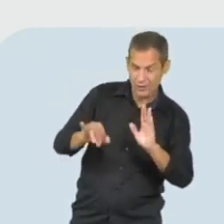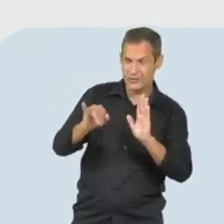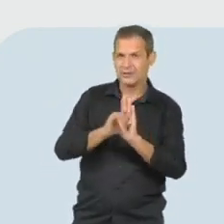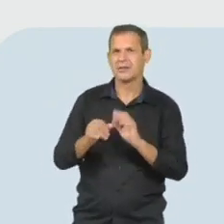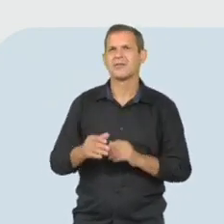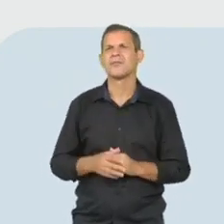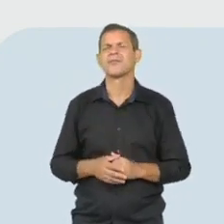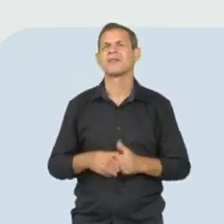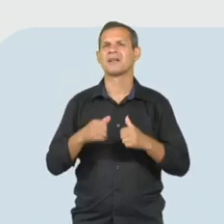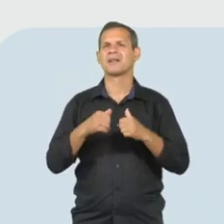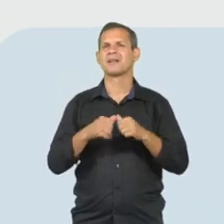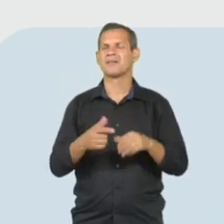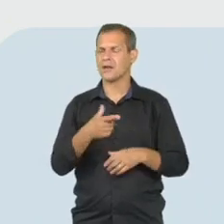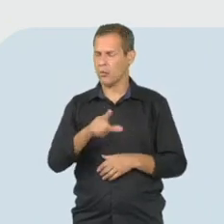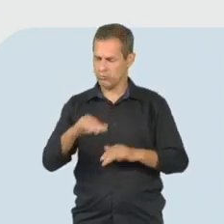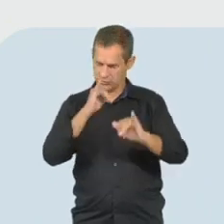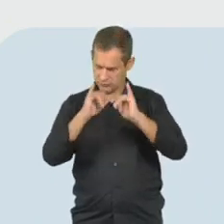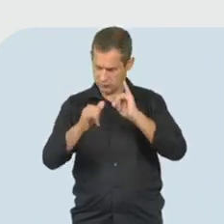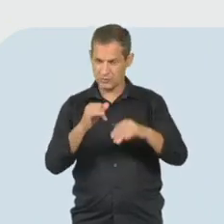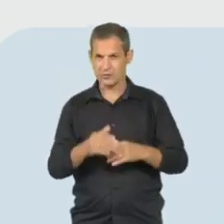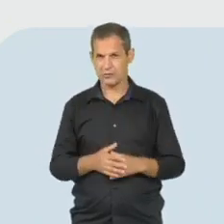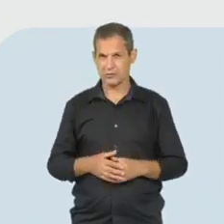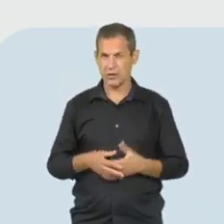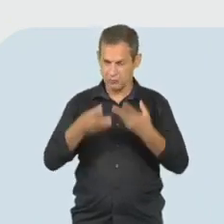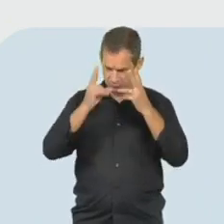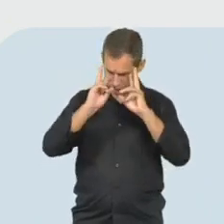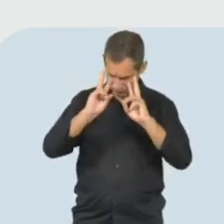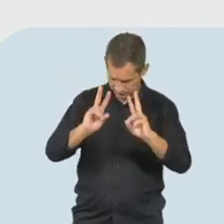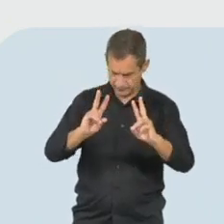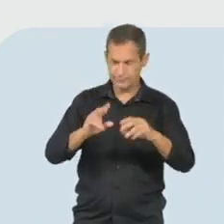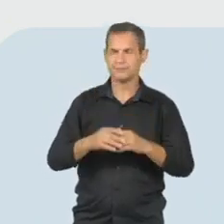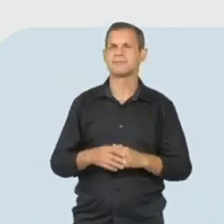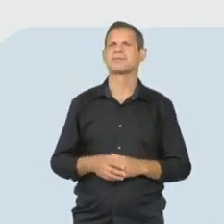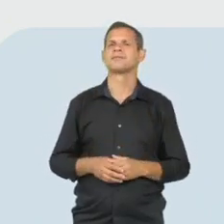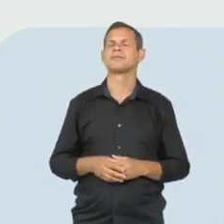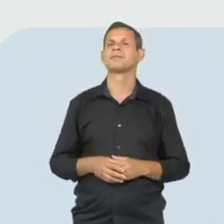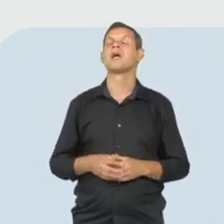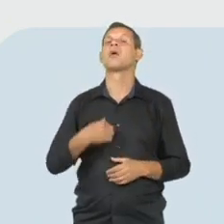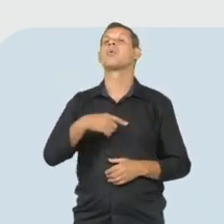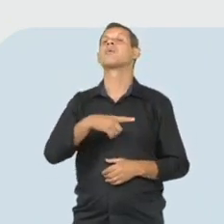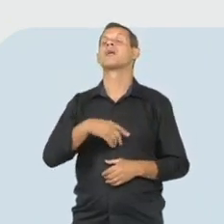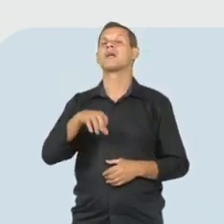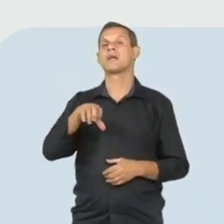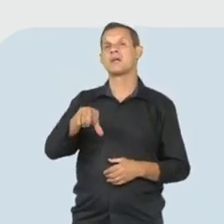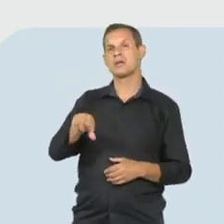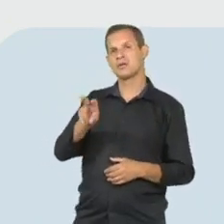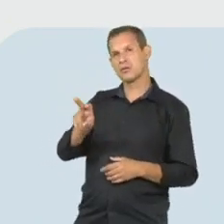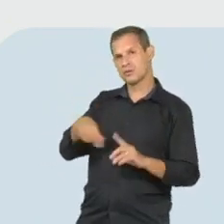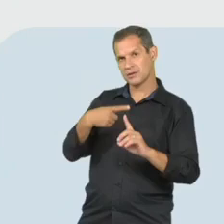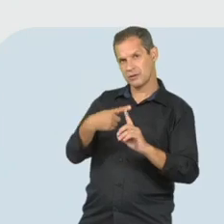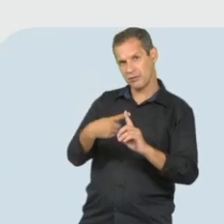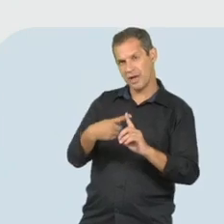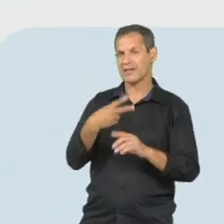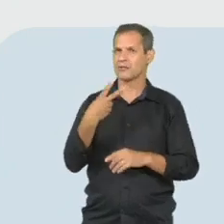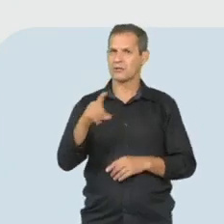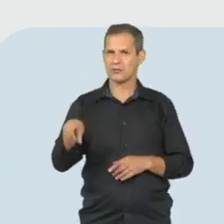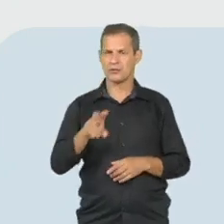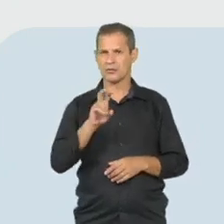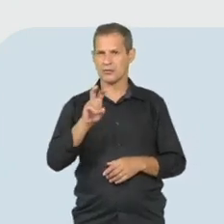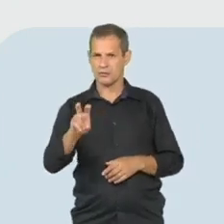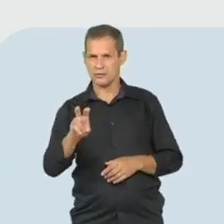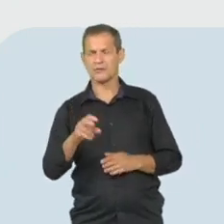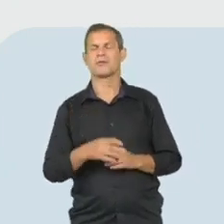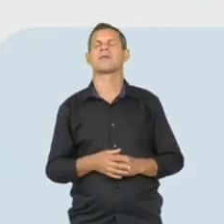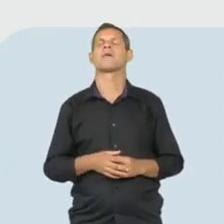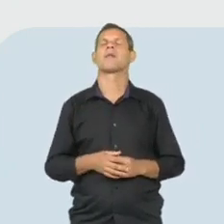determinar essa outra informação aqui, ó. Então, eu tenho 95 mais esse 2,5